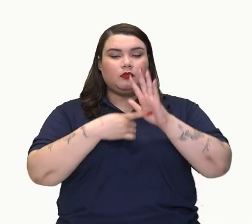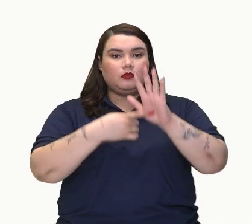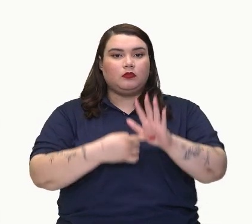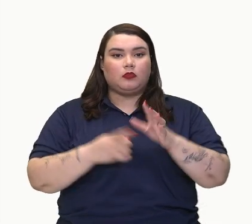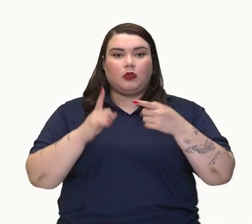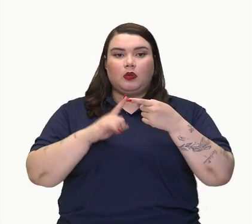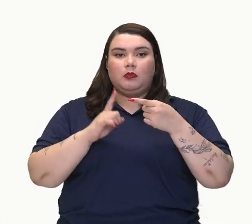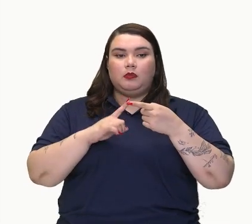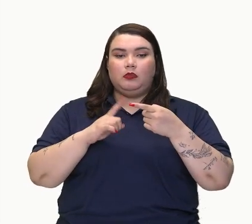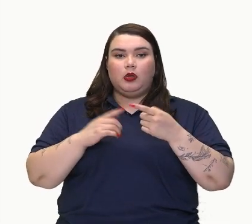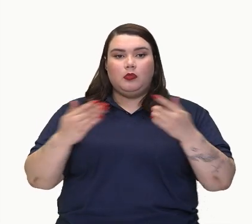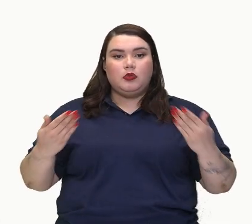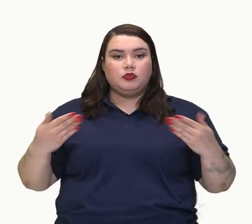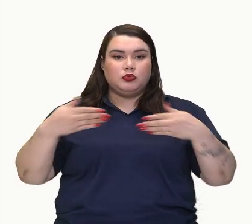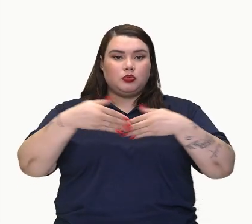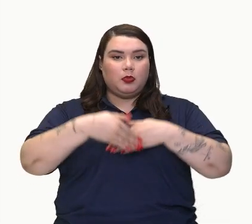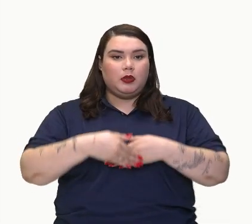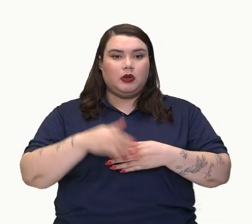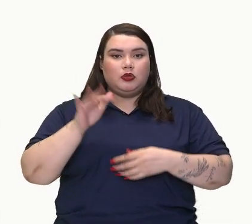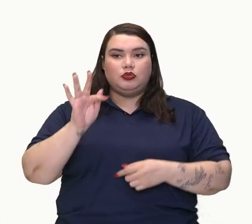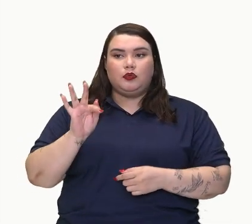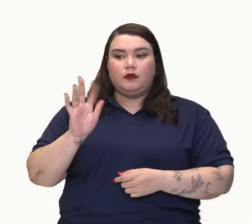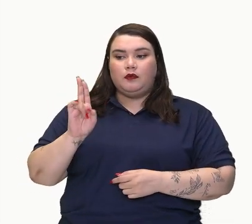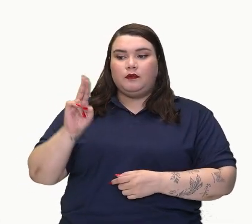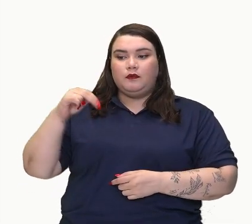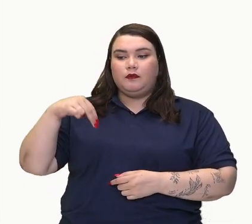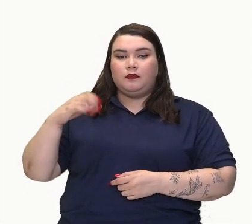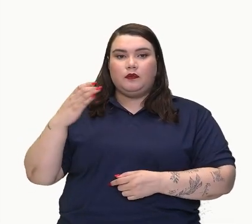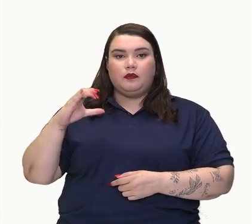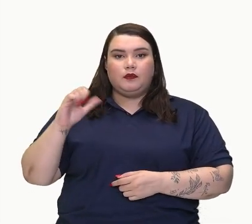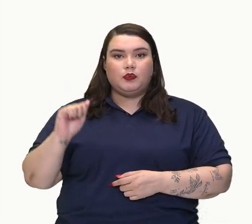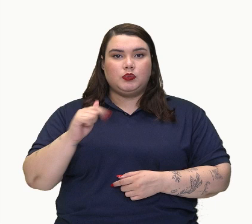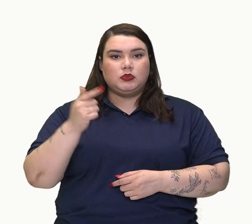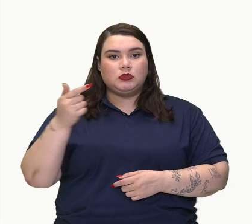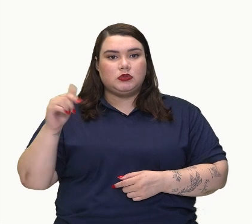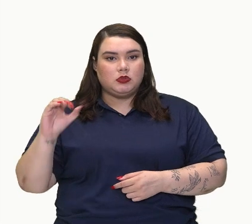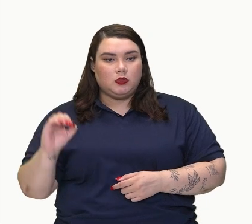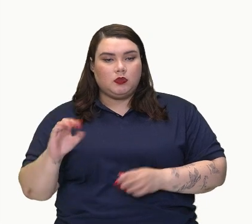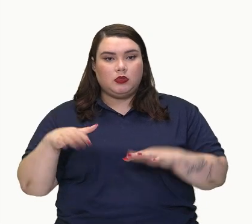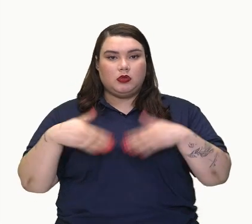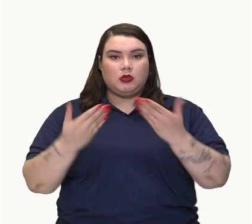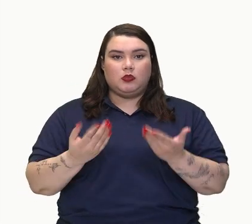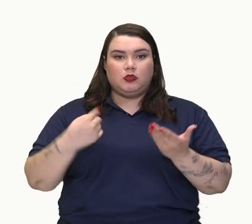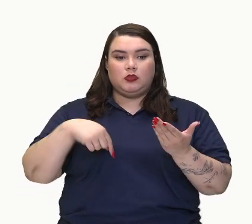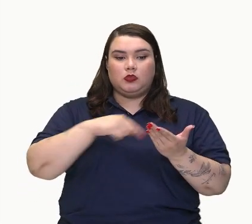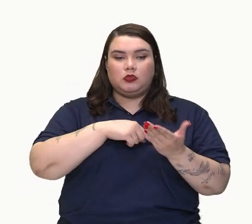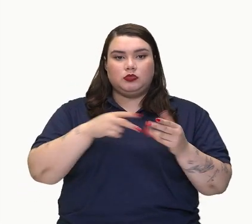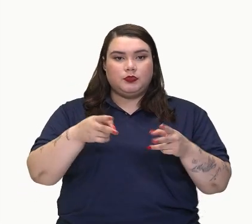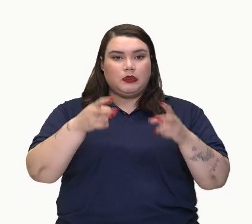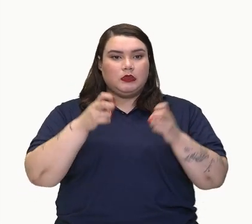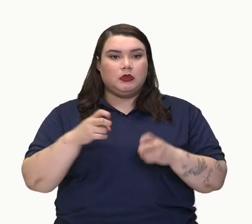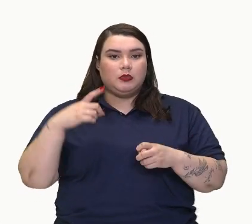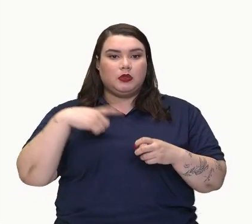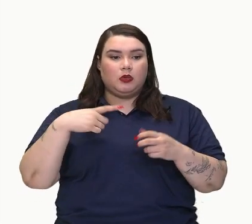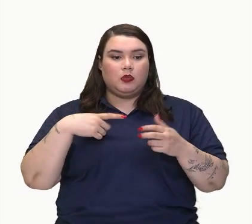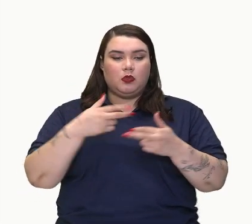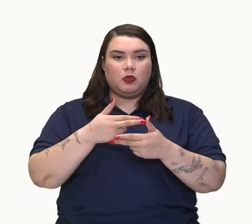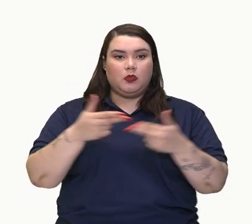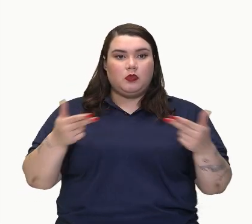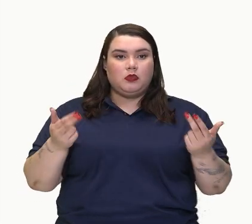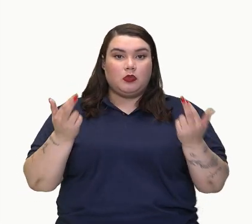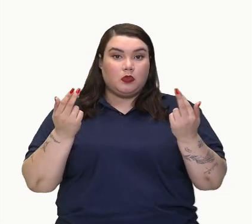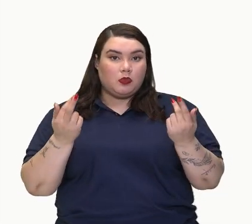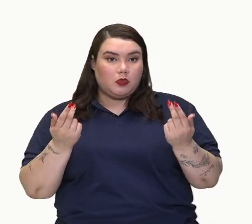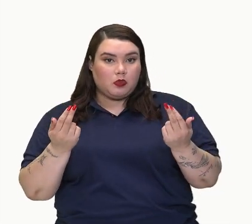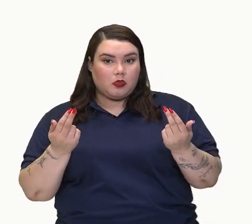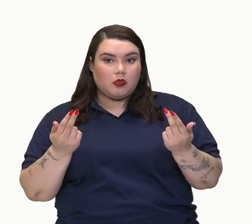de função. Então, quando a gente tem coisas iguais, né, que é a fórmula molecular,